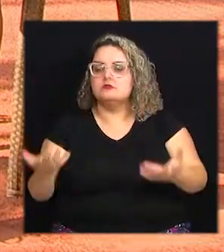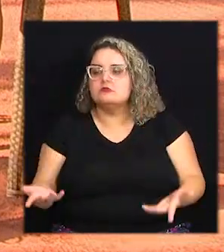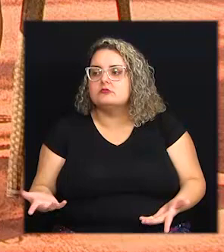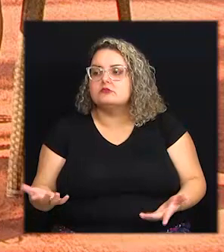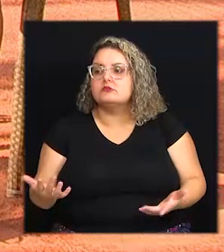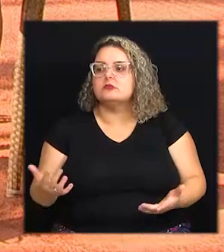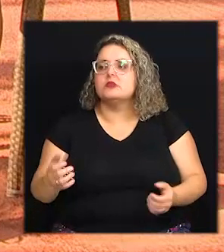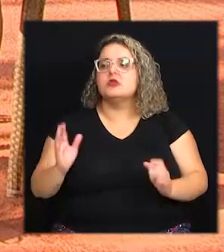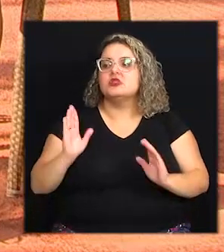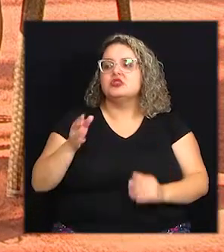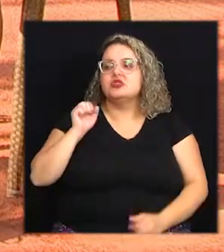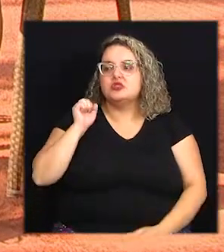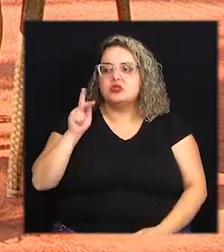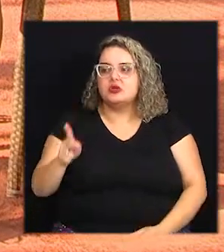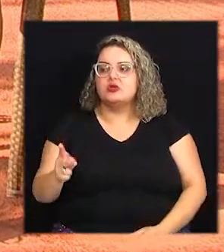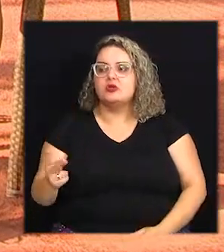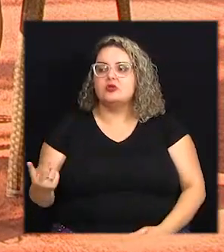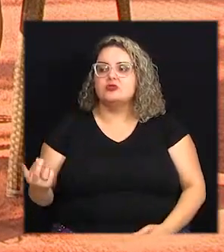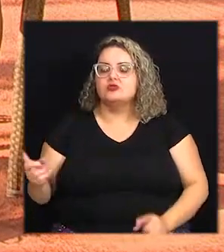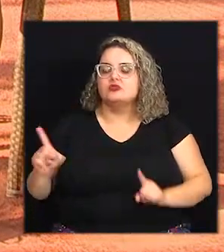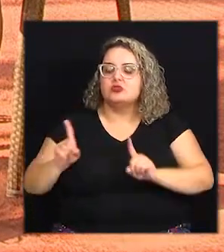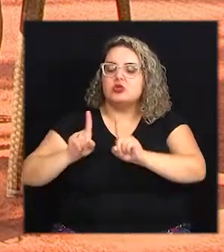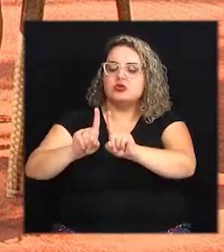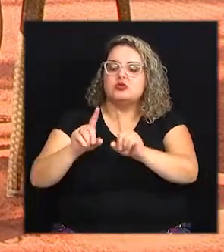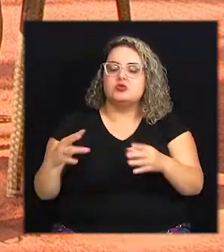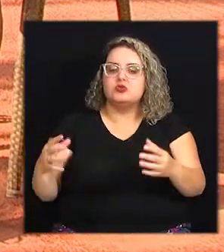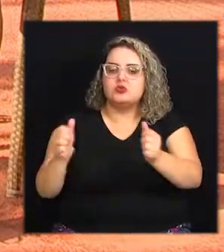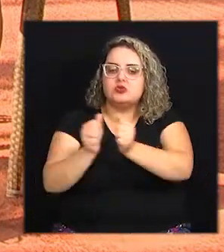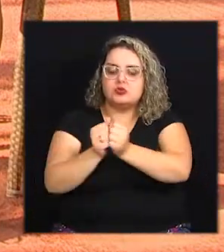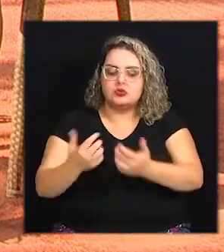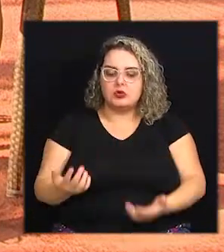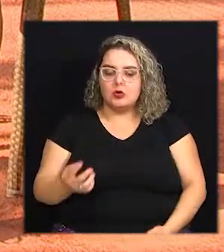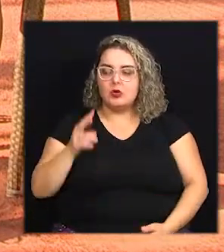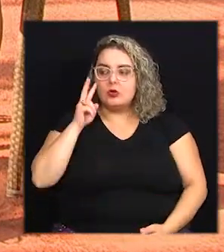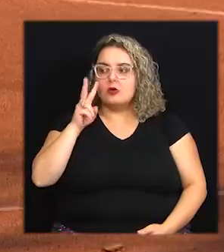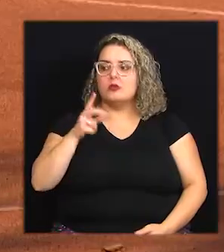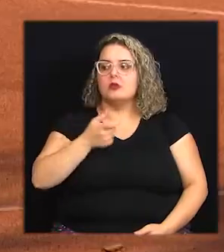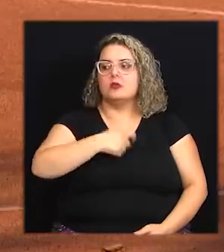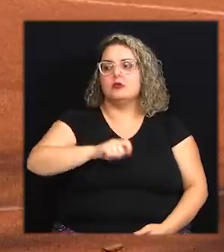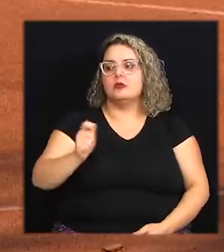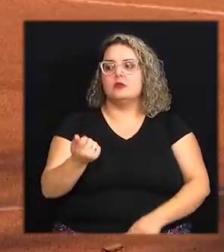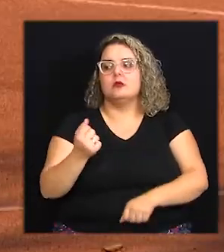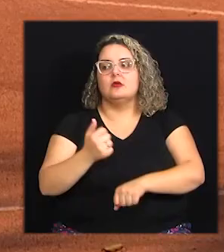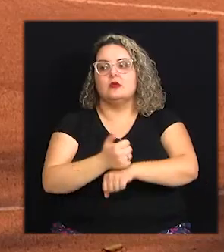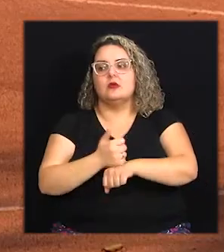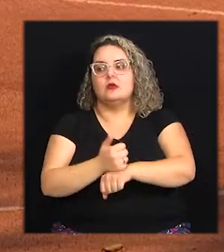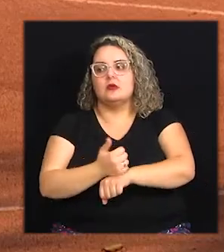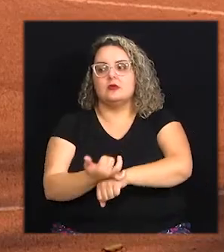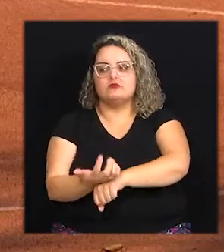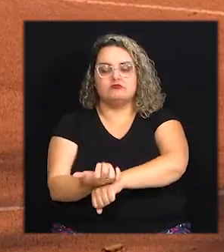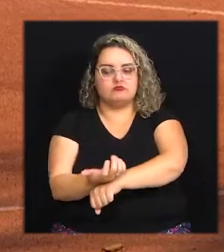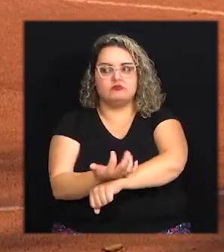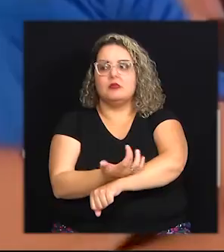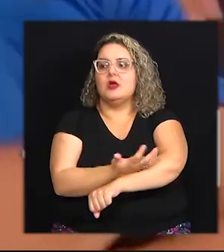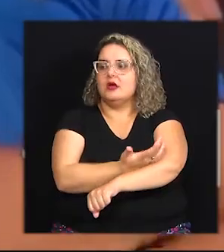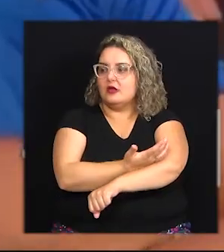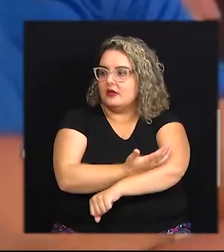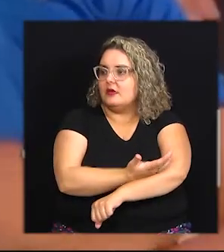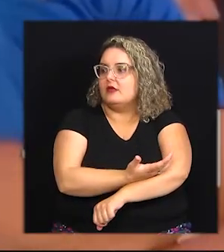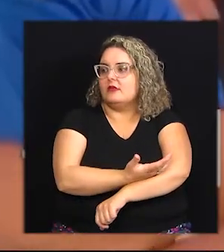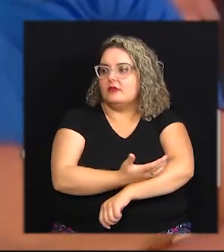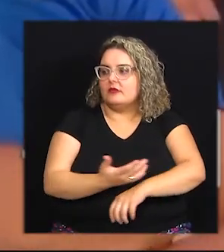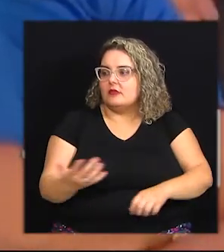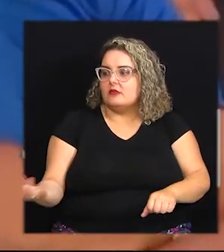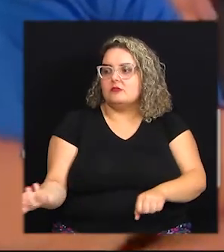já na aposentadoria, os dois unidos, os dois juntos? Como é que você viu como tenista isso? Cara, é muito emocionante, né? Foi